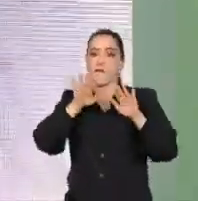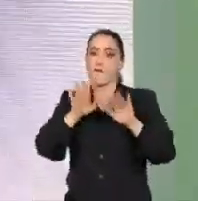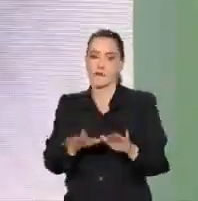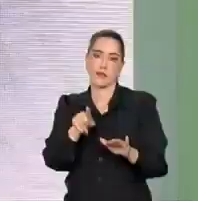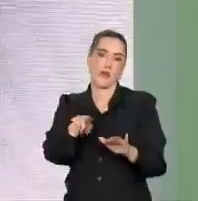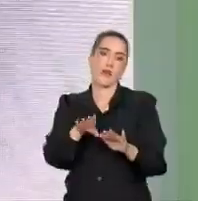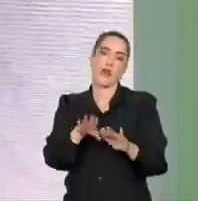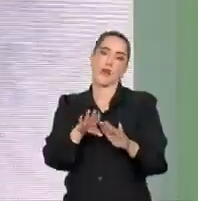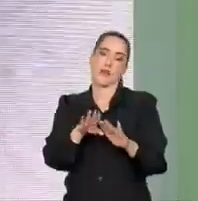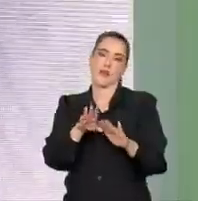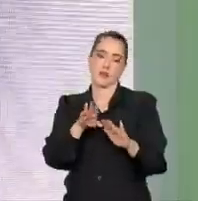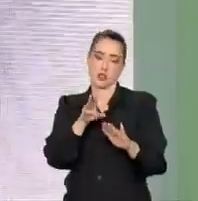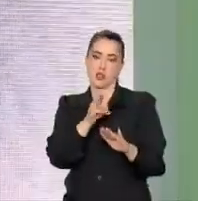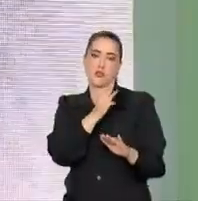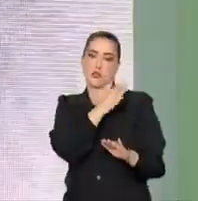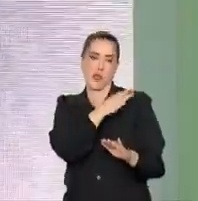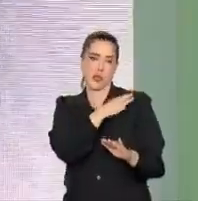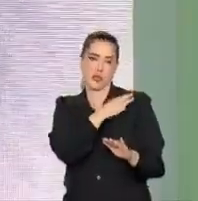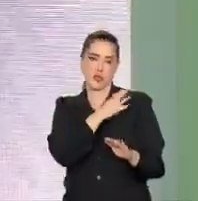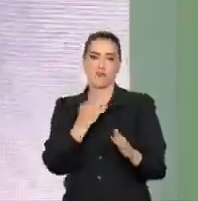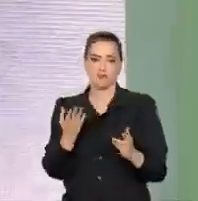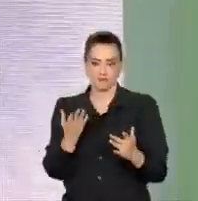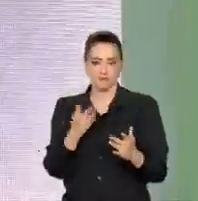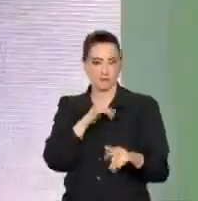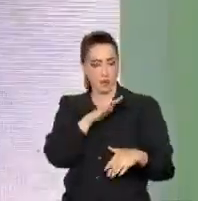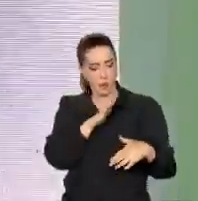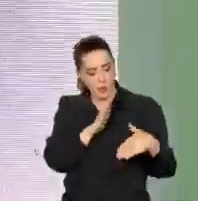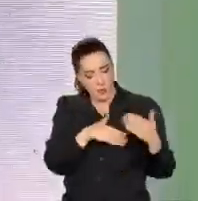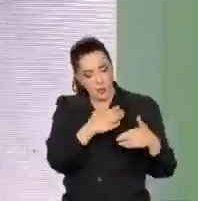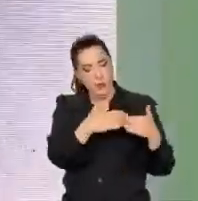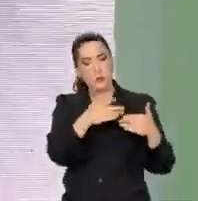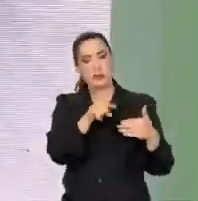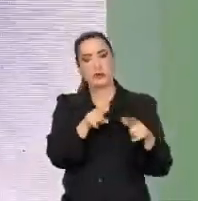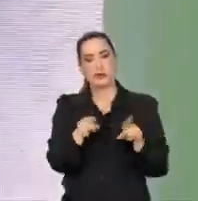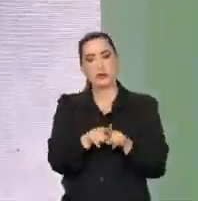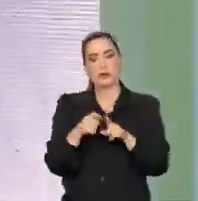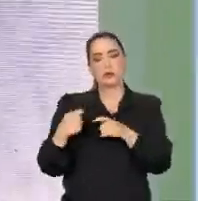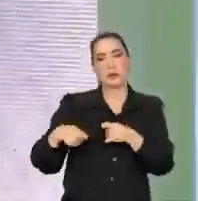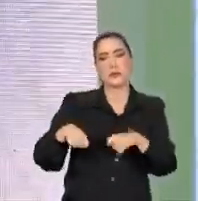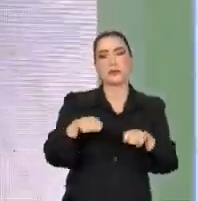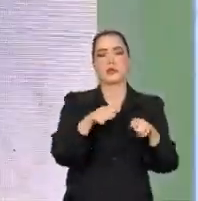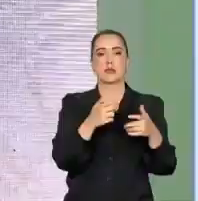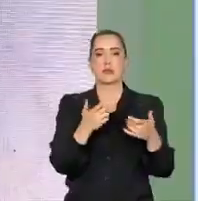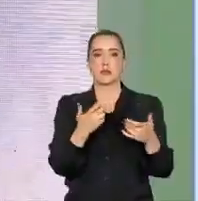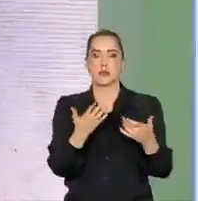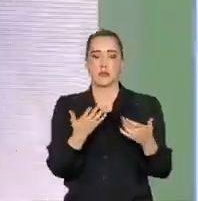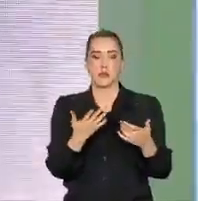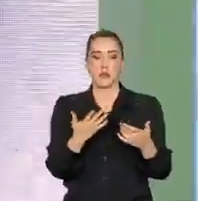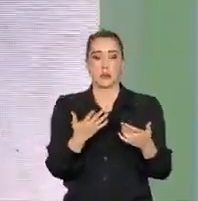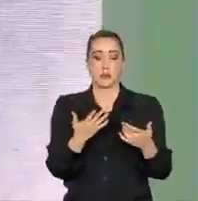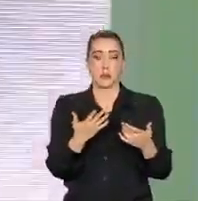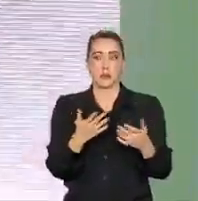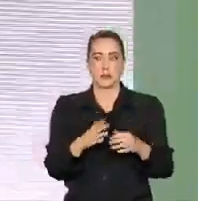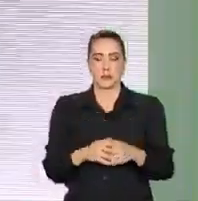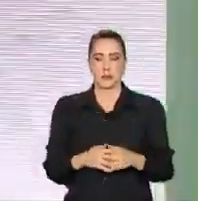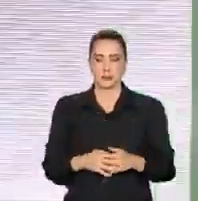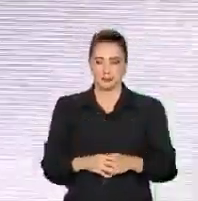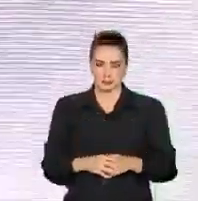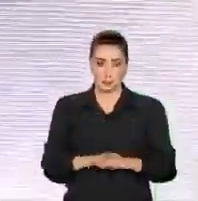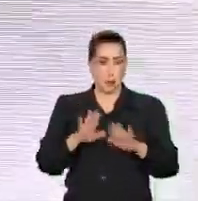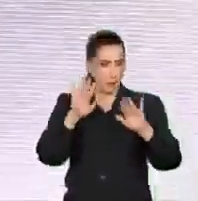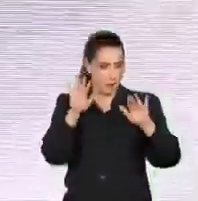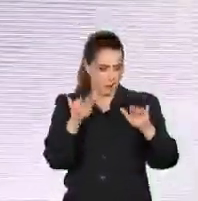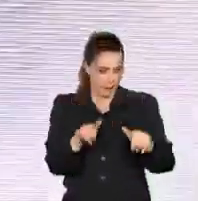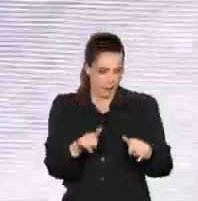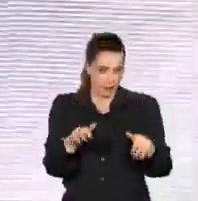nossa escola. Então, esse é um processo, repito, esse é um processo, e eu, para encerrar aqui as minhas